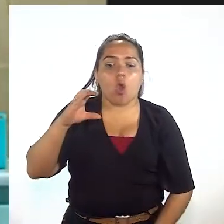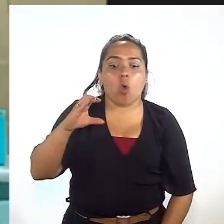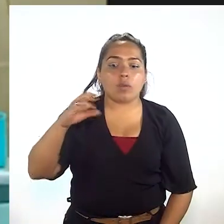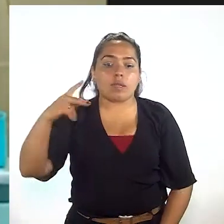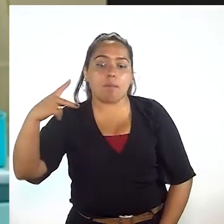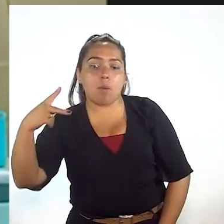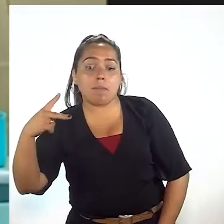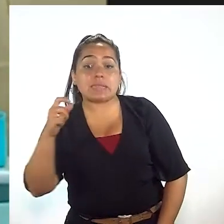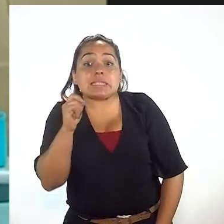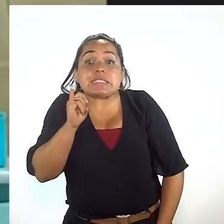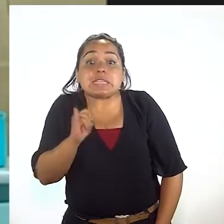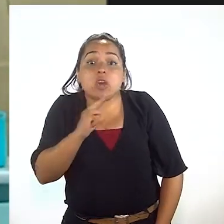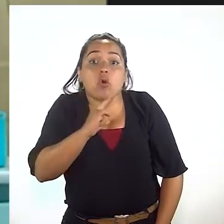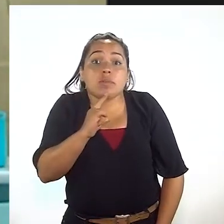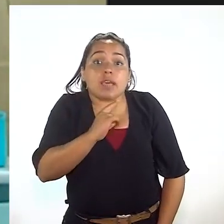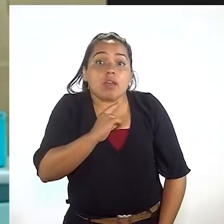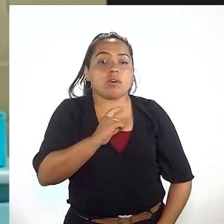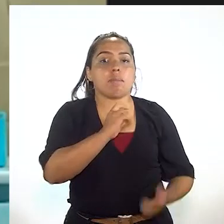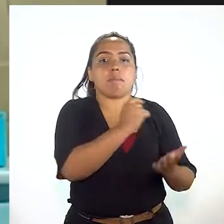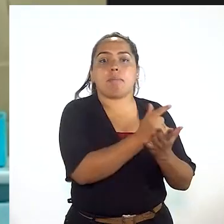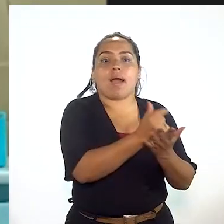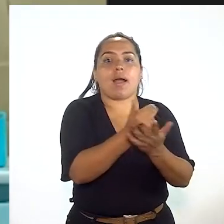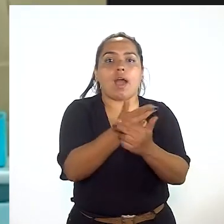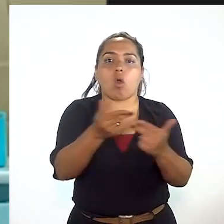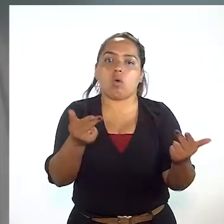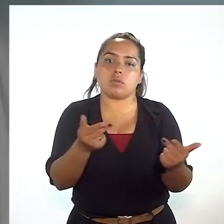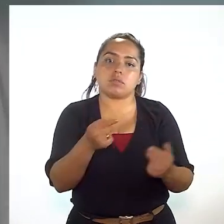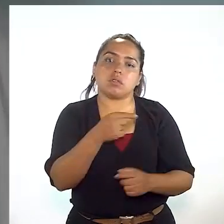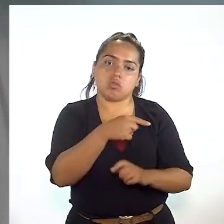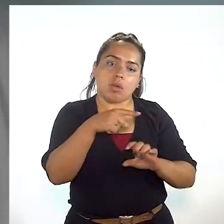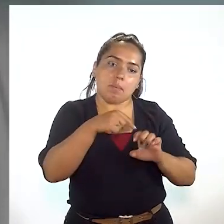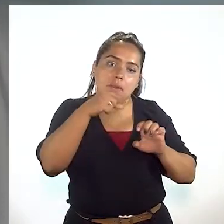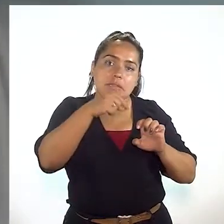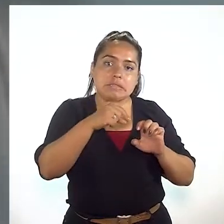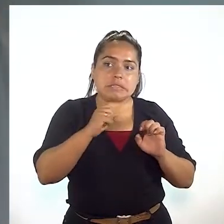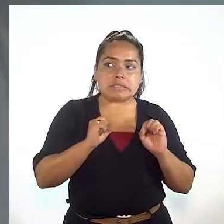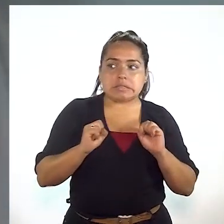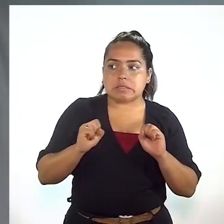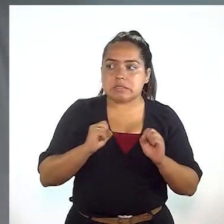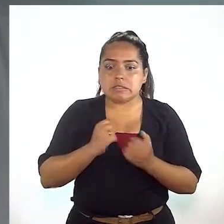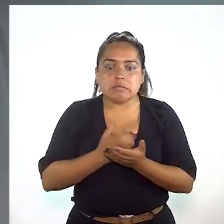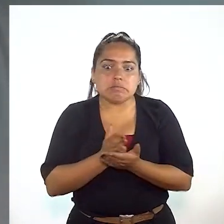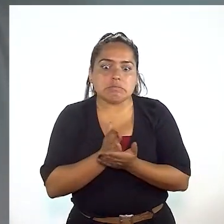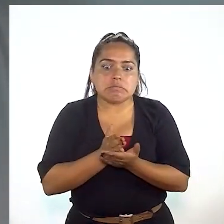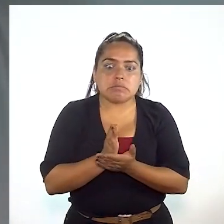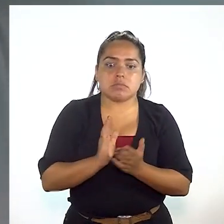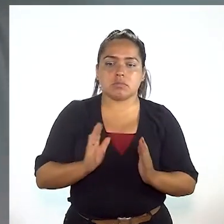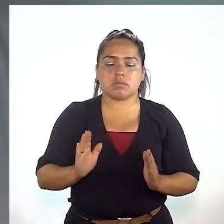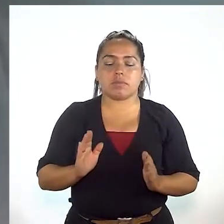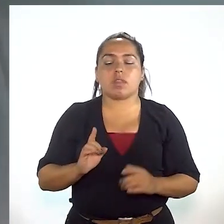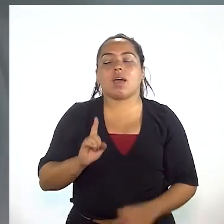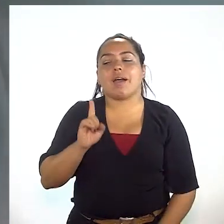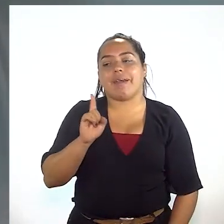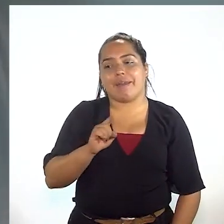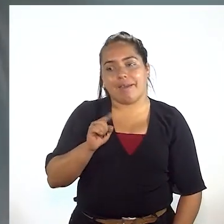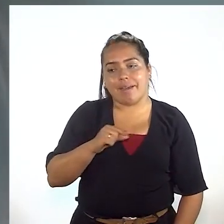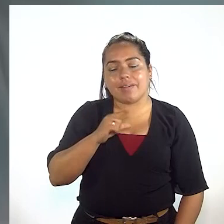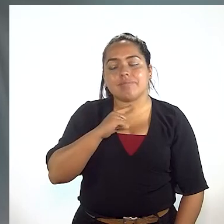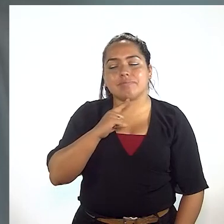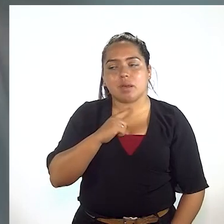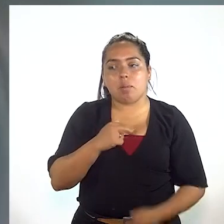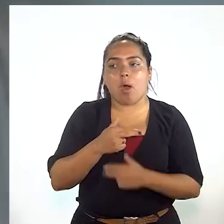para cobrir as despesas. E isso incomoda para quem é empreendedora. Então, a gente tem que repensar. Tem uma coisa